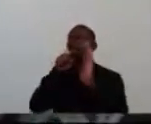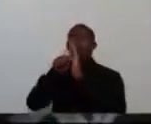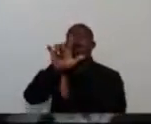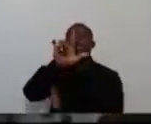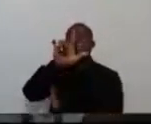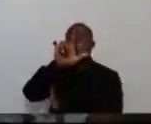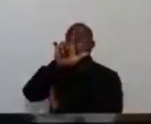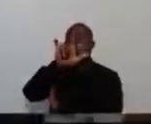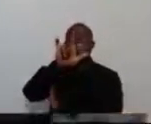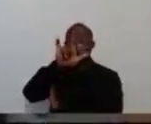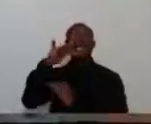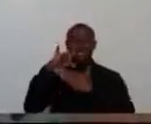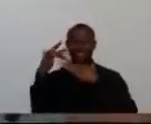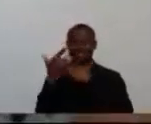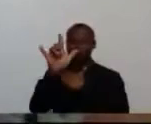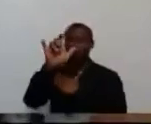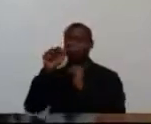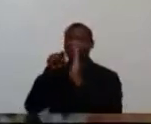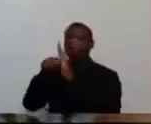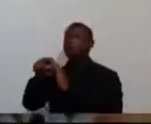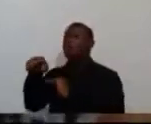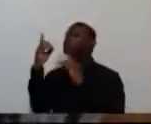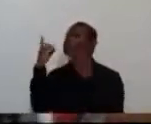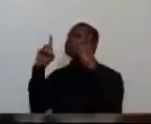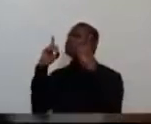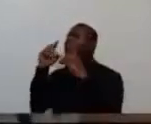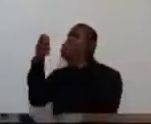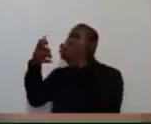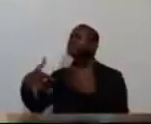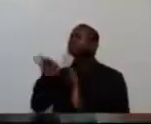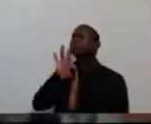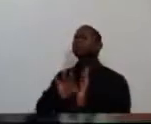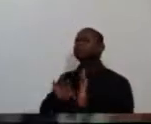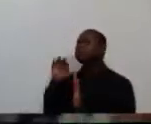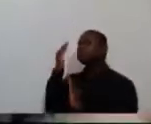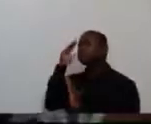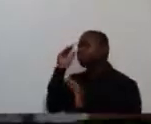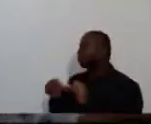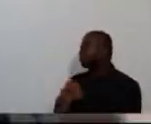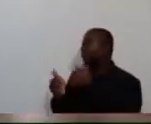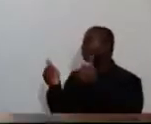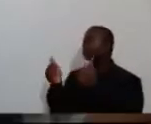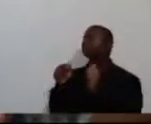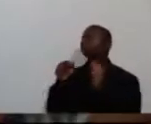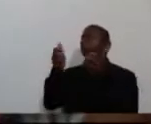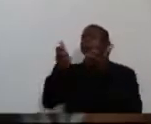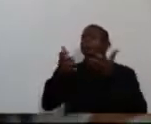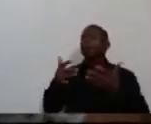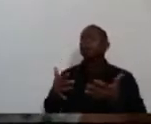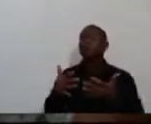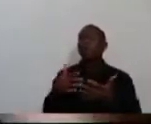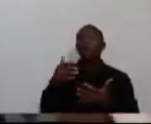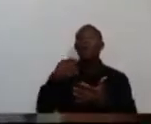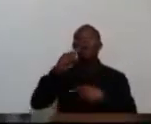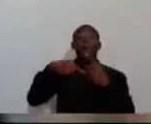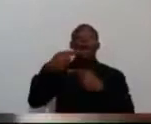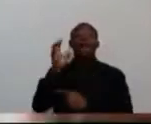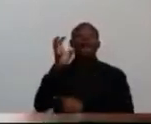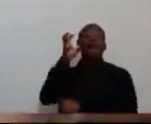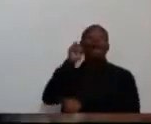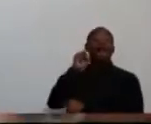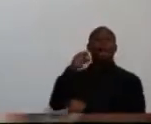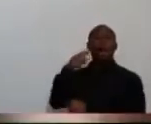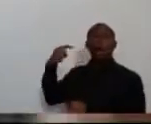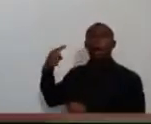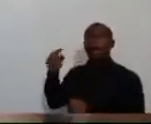um áudio. Ah, Deise, tudo bom? Olha isso. Olha a confluência das mídias, olha o híbrido tecnológico, olha onde eu